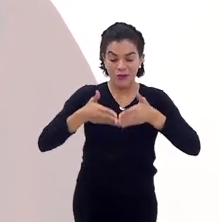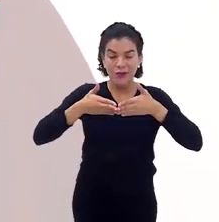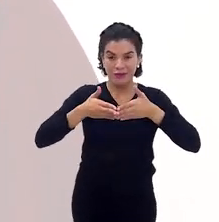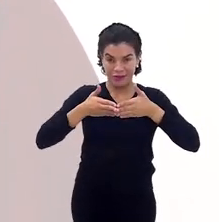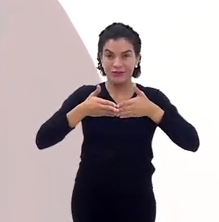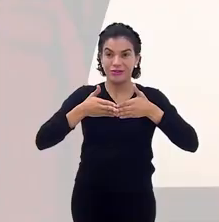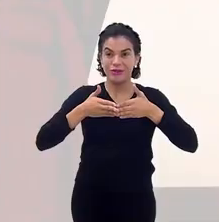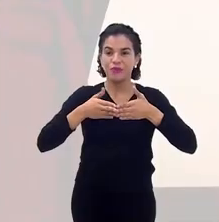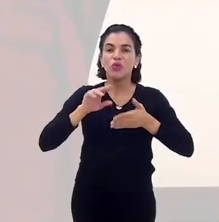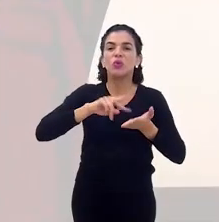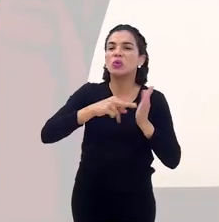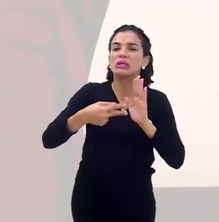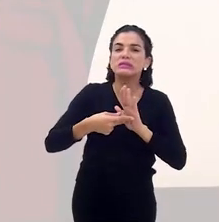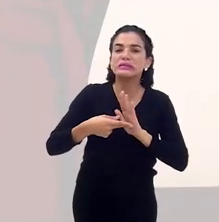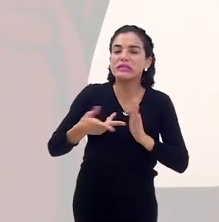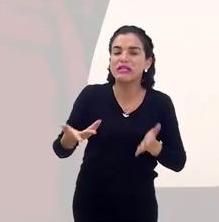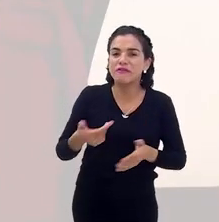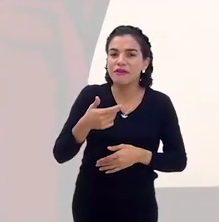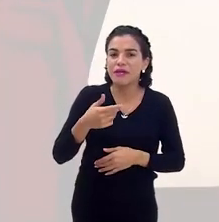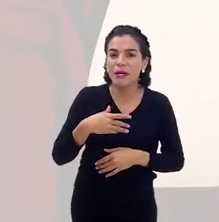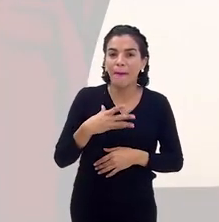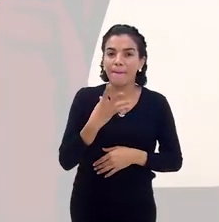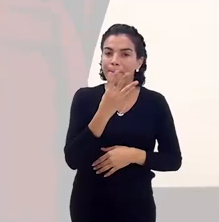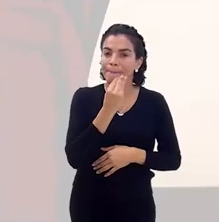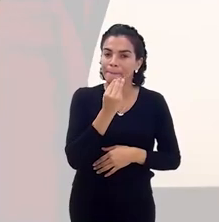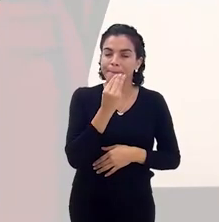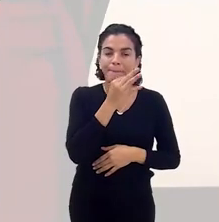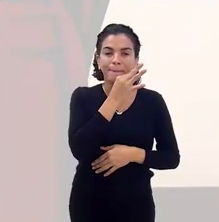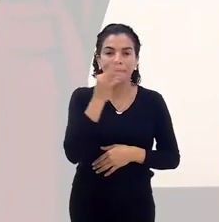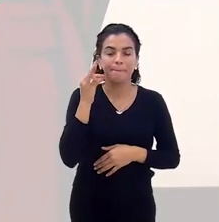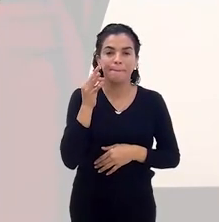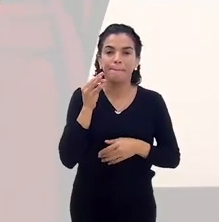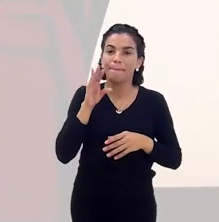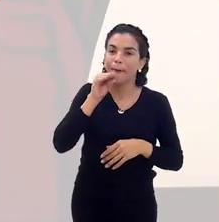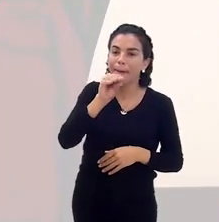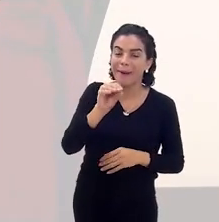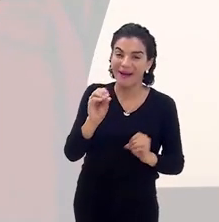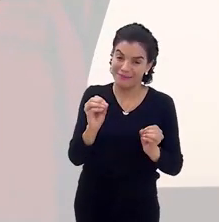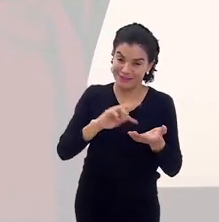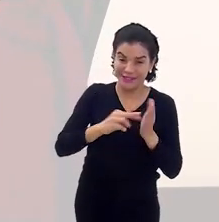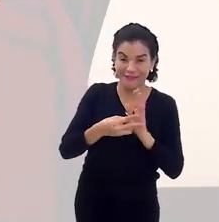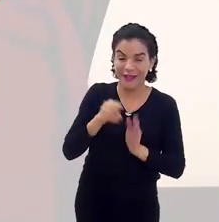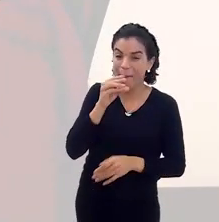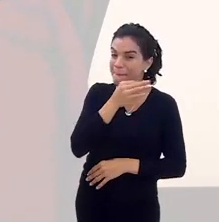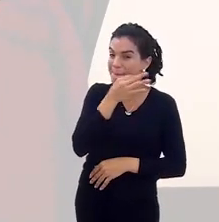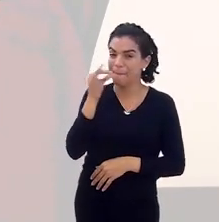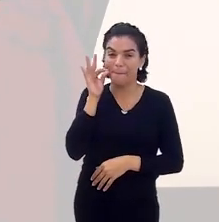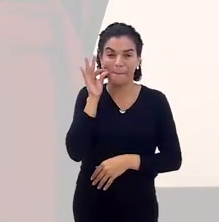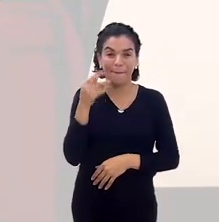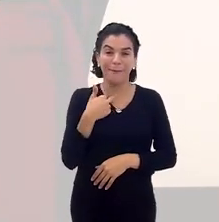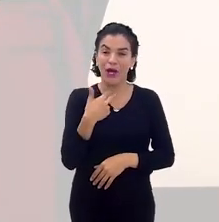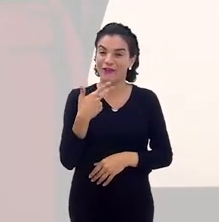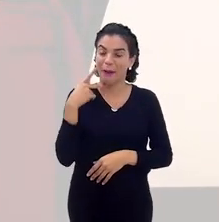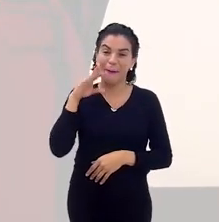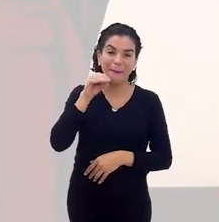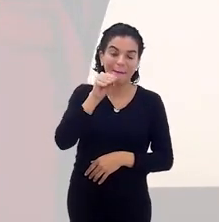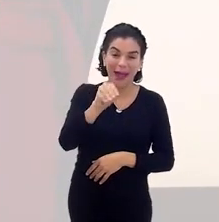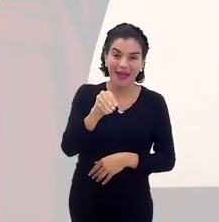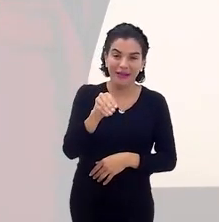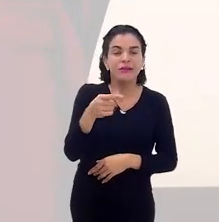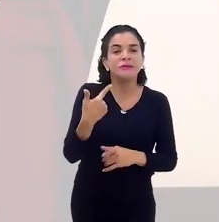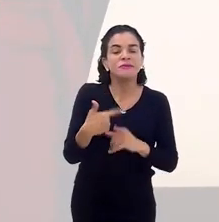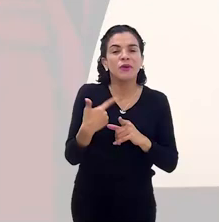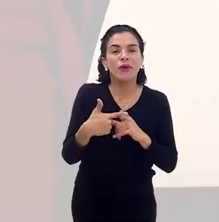aí é... E o que significa o voto de silêncio? Ah, está em silêncio, né? Bom, na